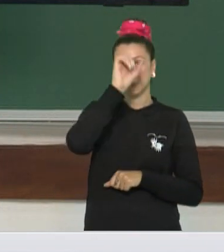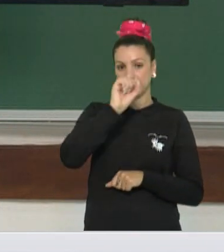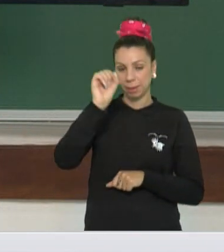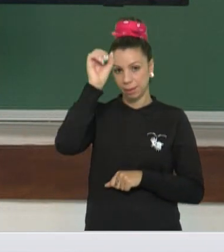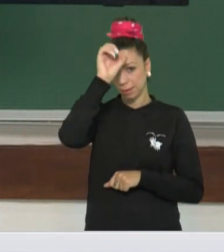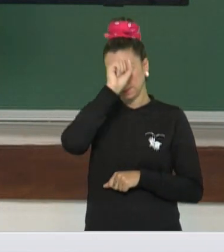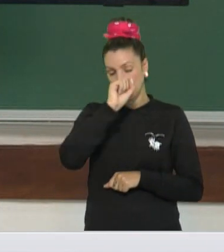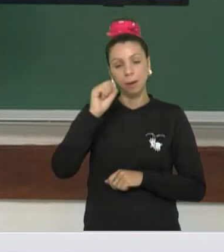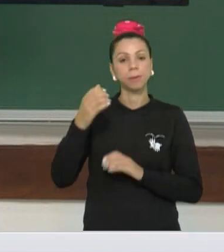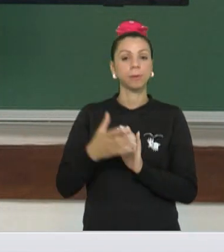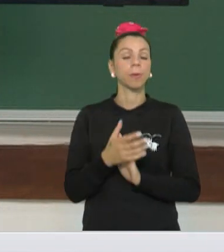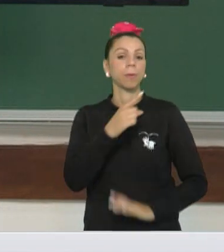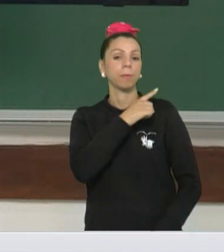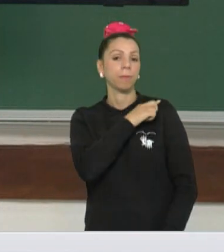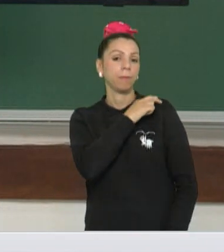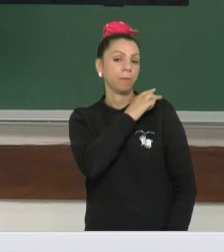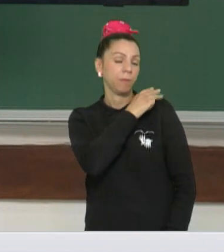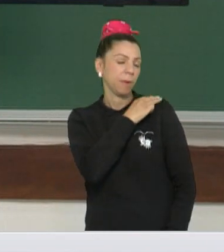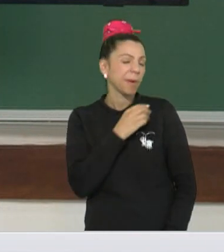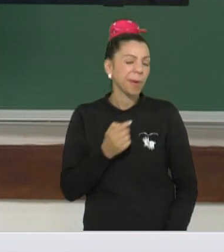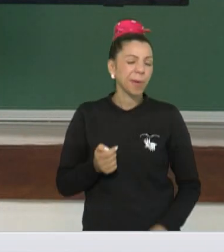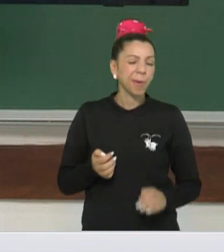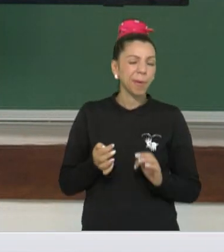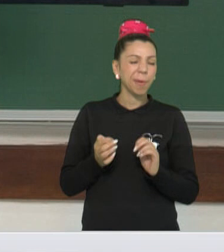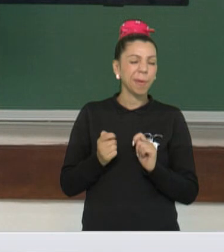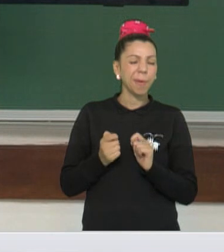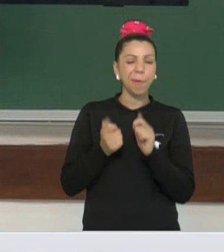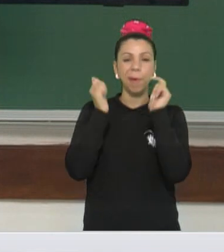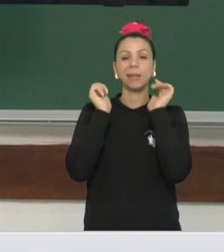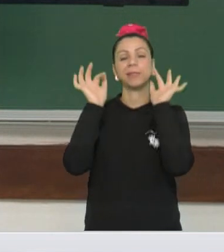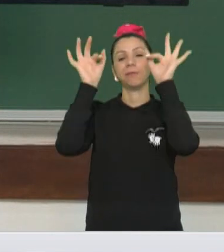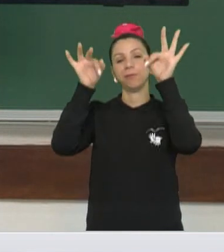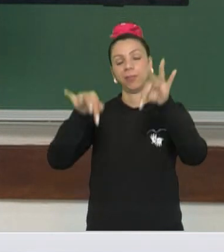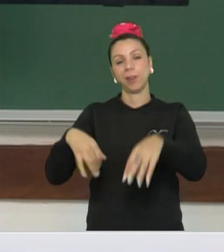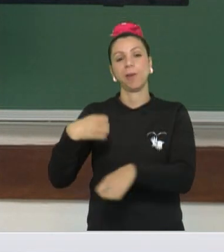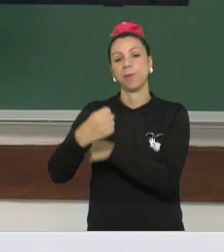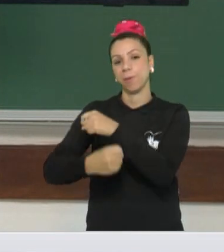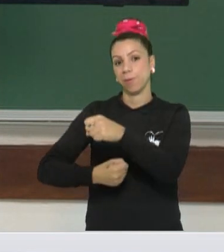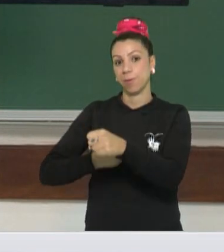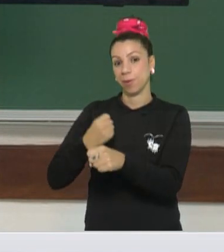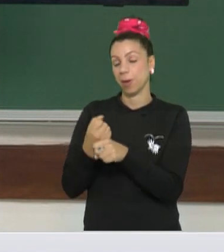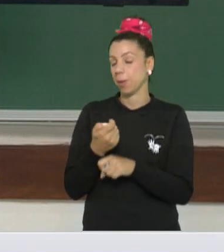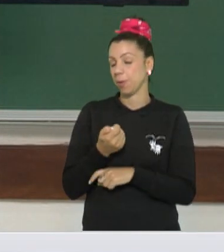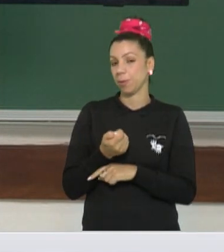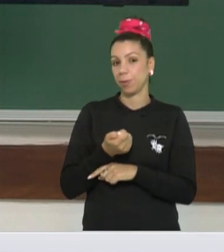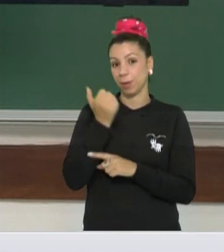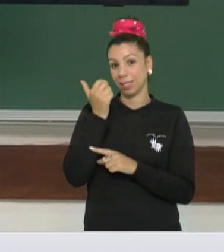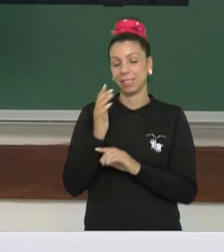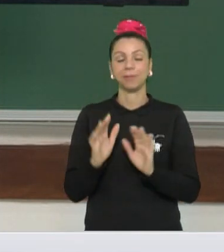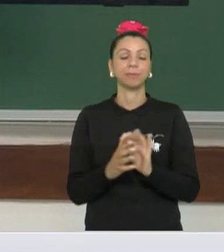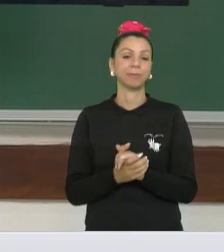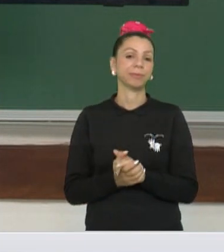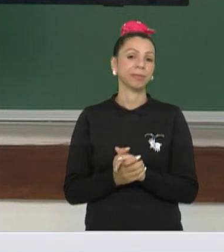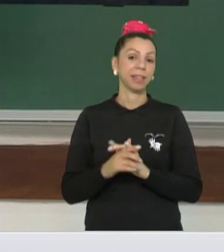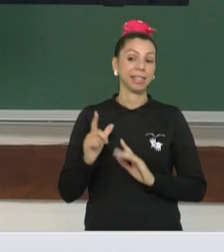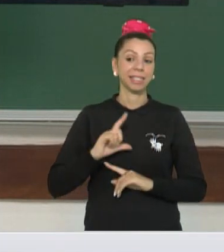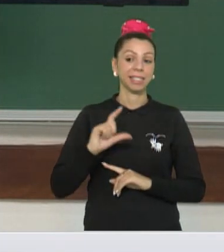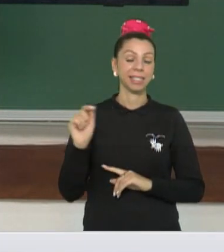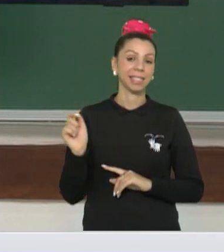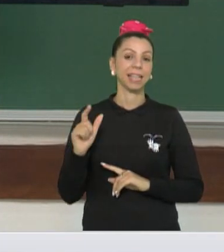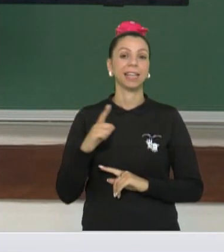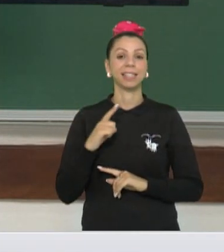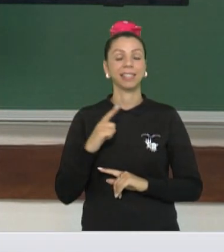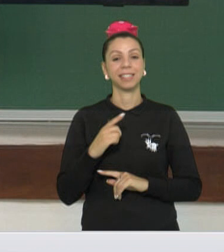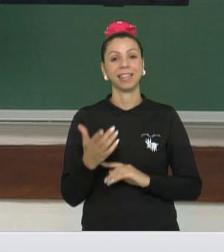Estamos quase chegando no final do ano, né? Já vamos avançar para o próximo ano. E daqui a pouco você sai da escola do